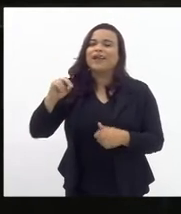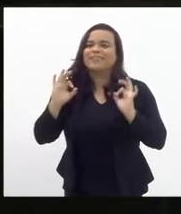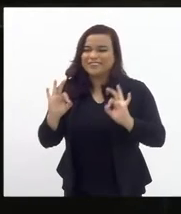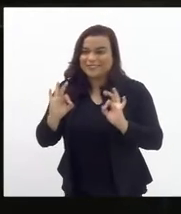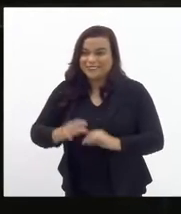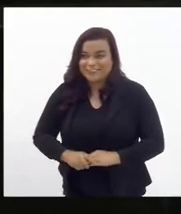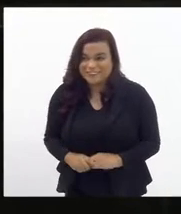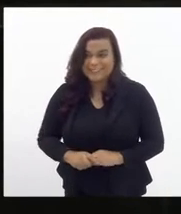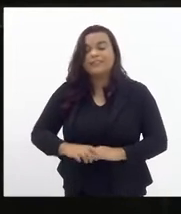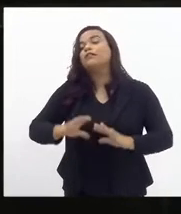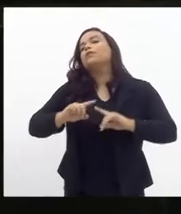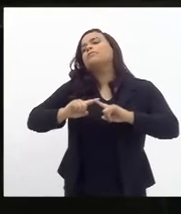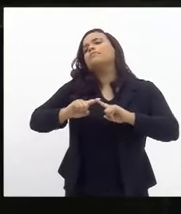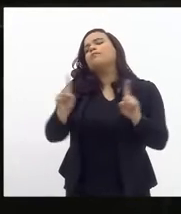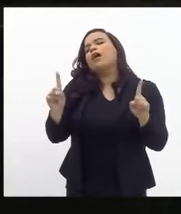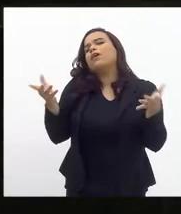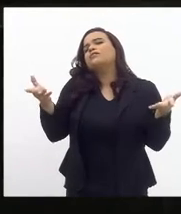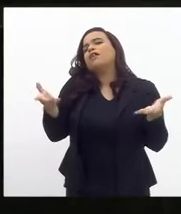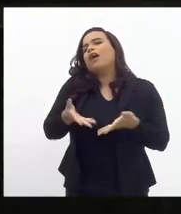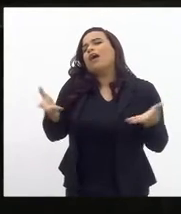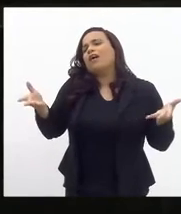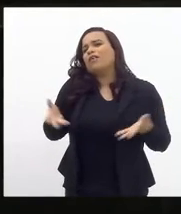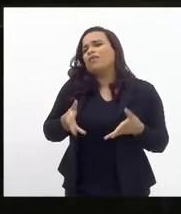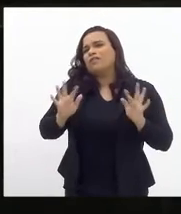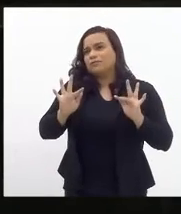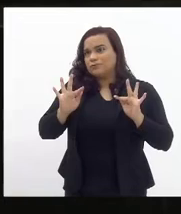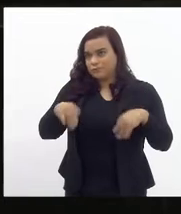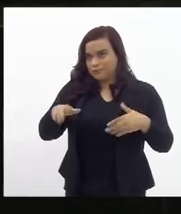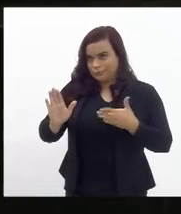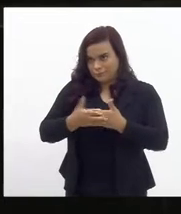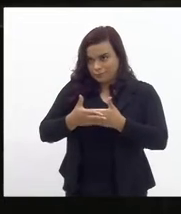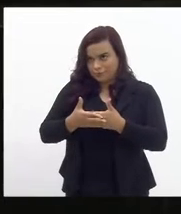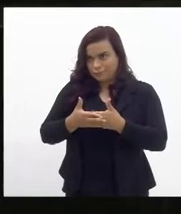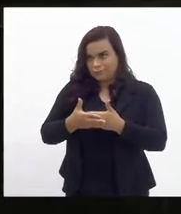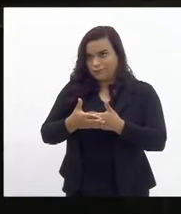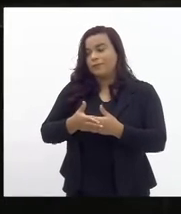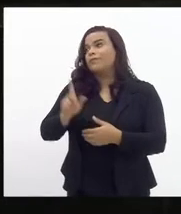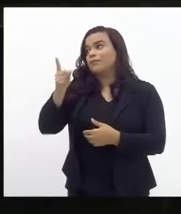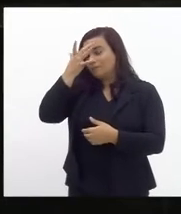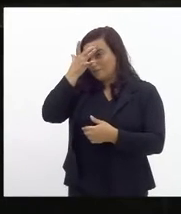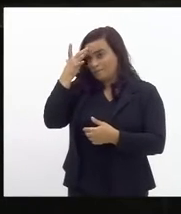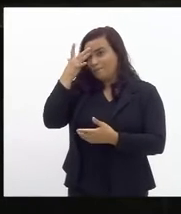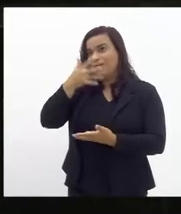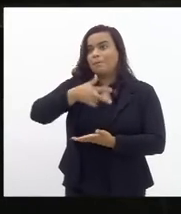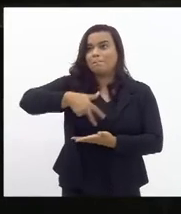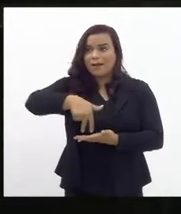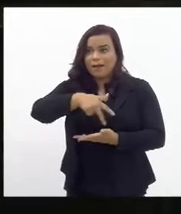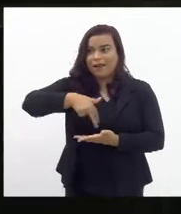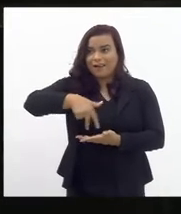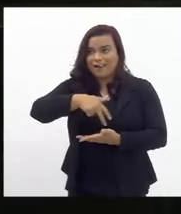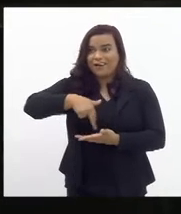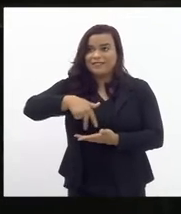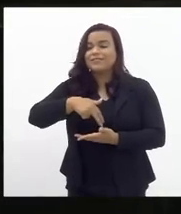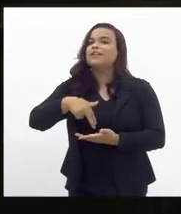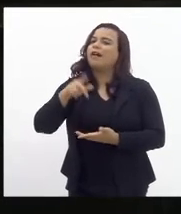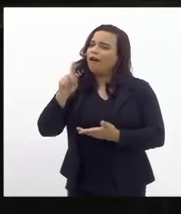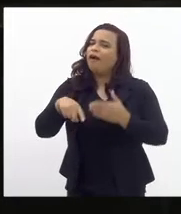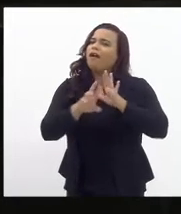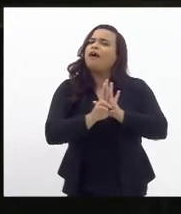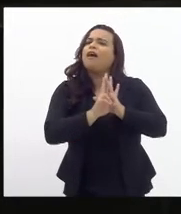aqui a todos e todas, as bailarinas, né, que é uma outra referência de